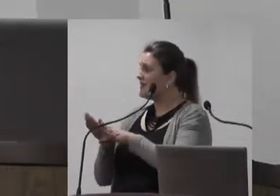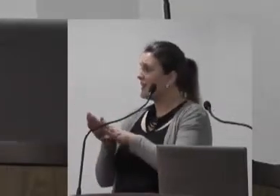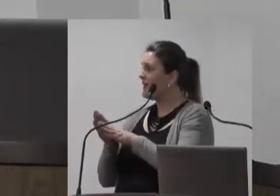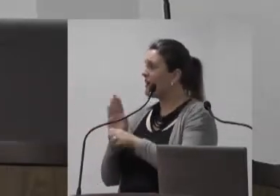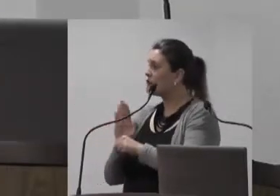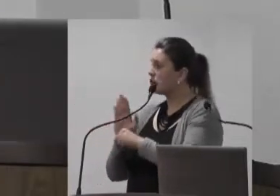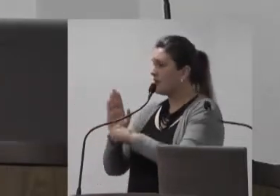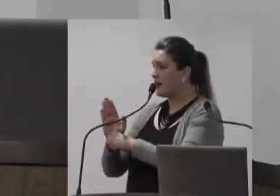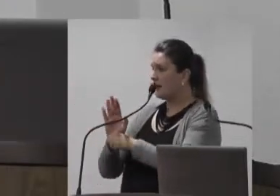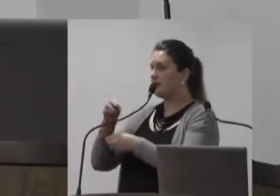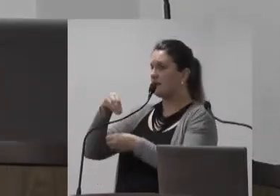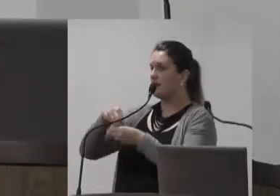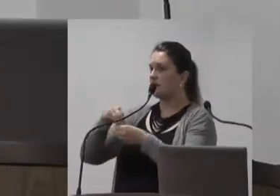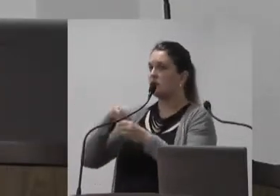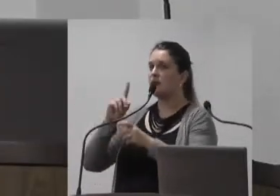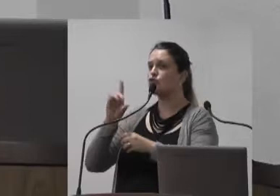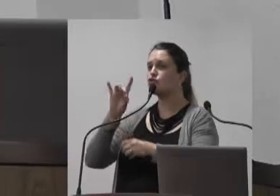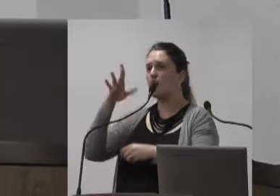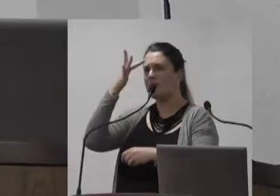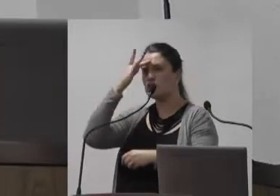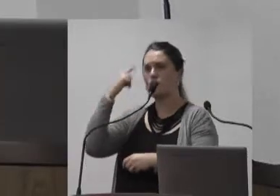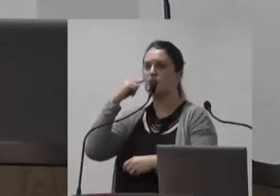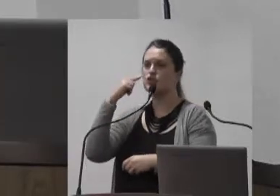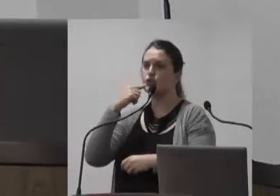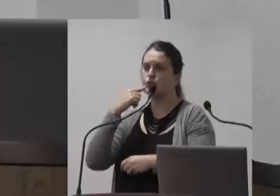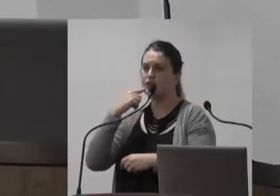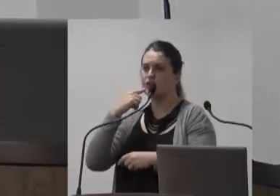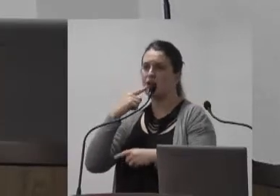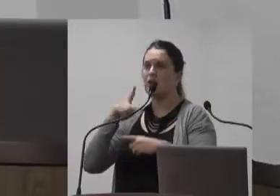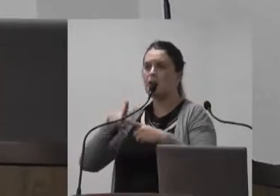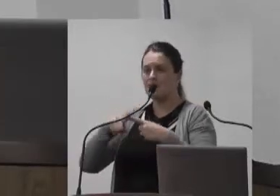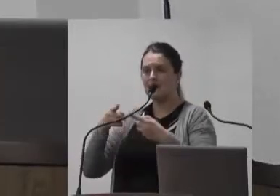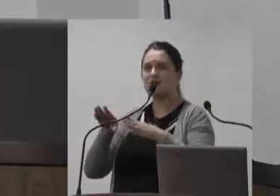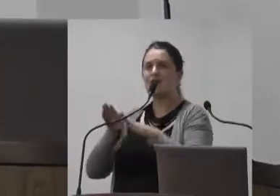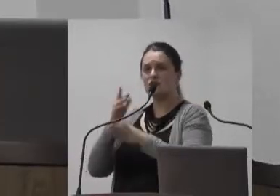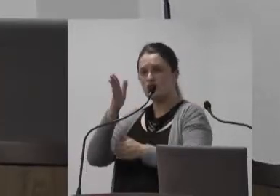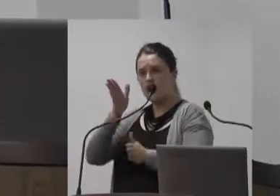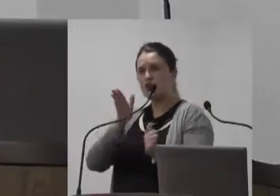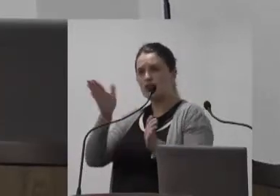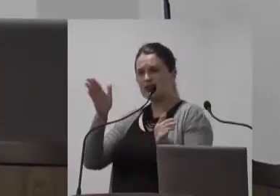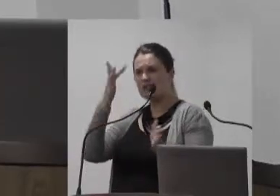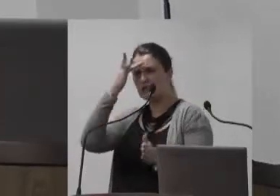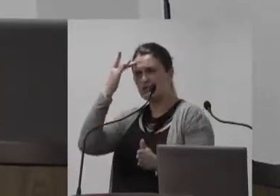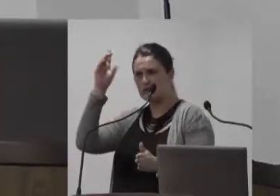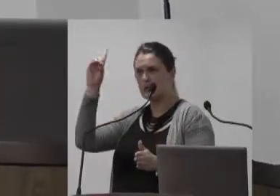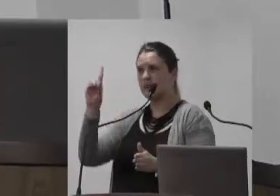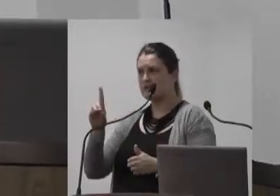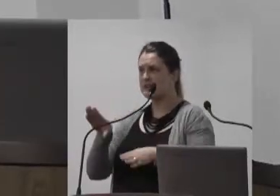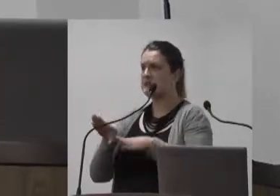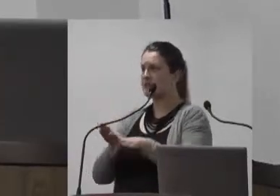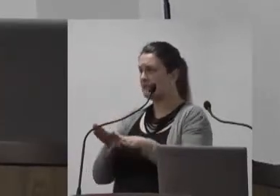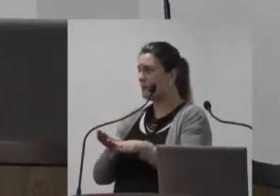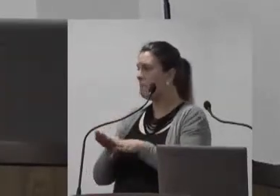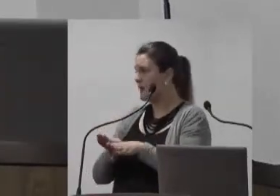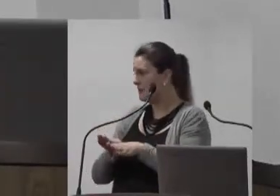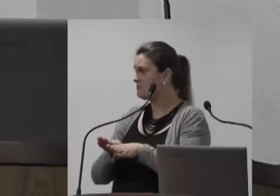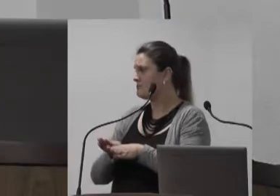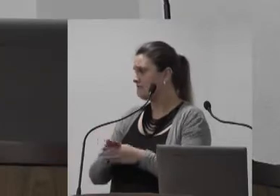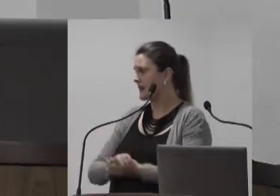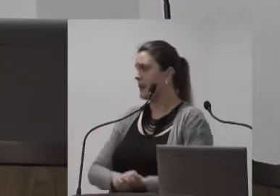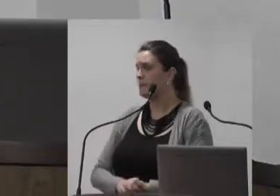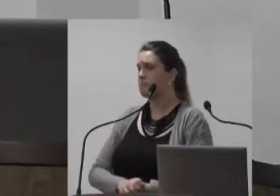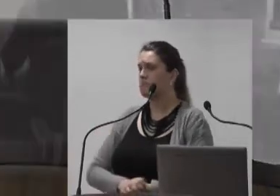e também ajudar, né, dentro, não só a pessoa surda, mas as outras pessoas com deficiência